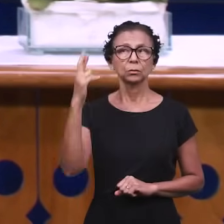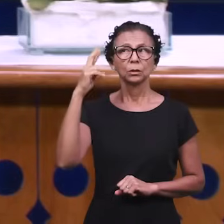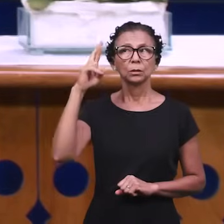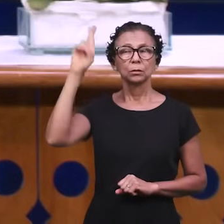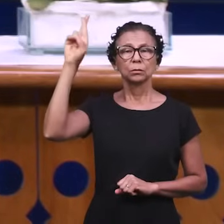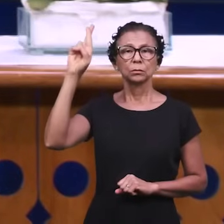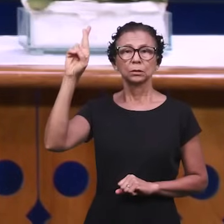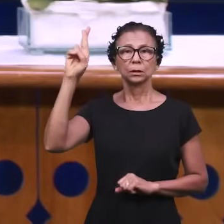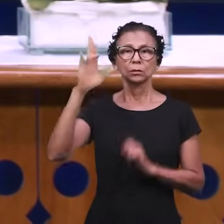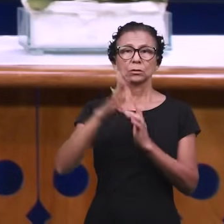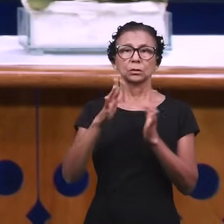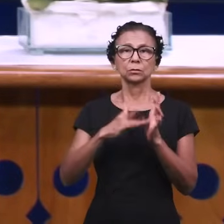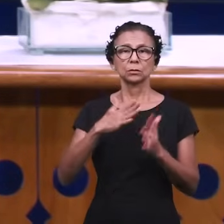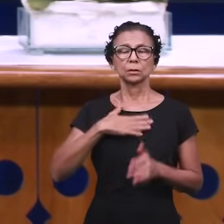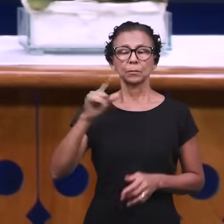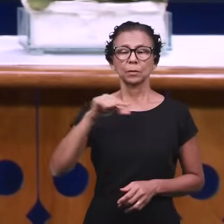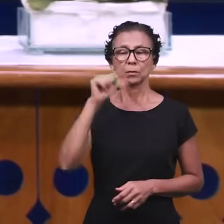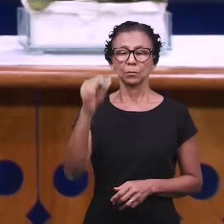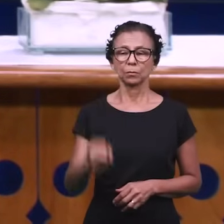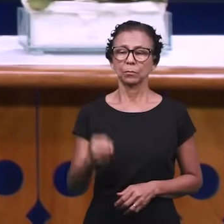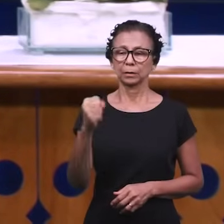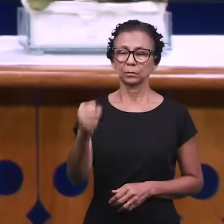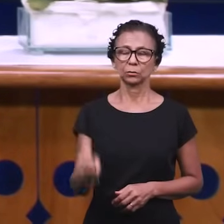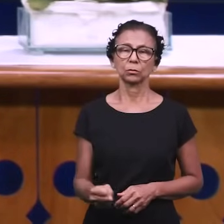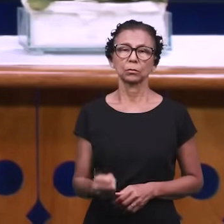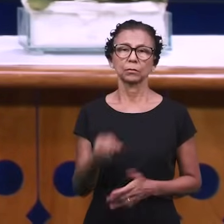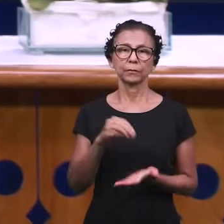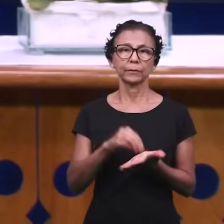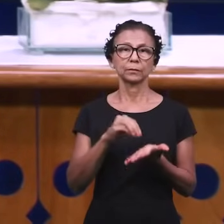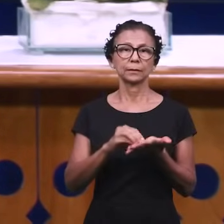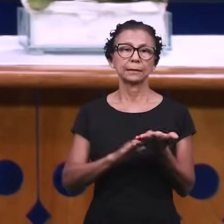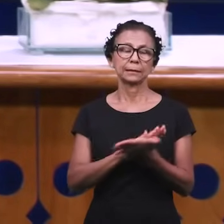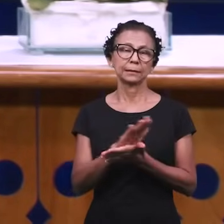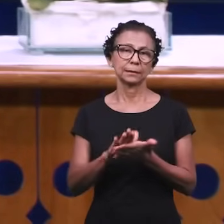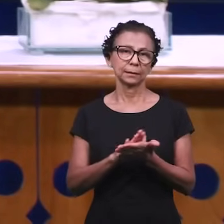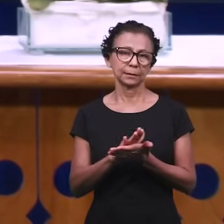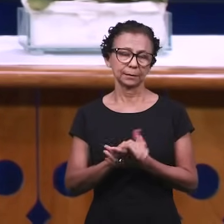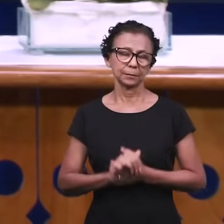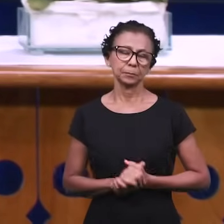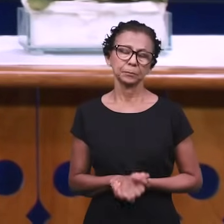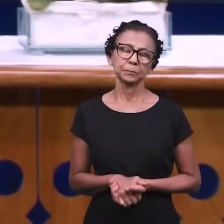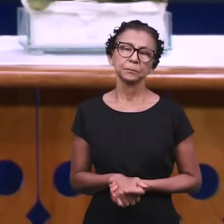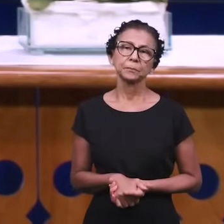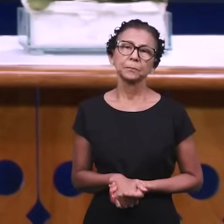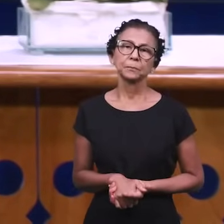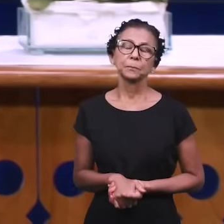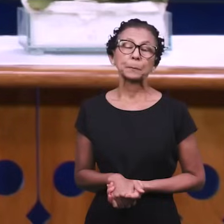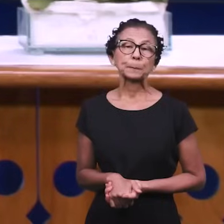e nada me faltará. Davi se colocando como ovelha do rebanho do Senhor.